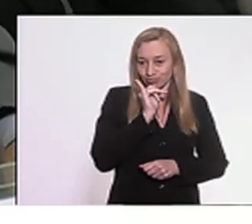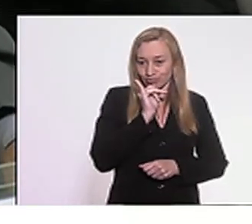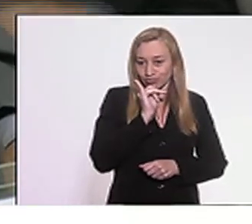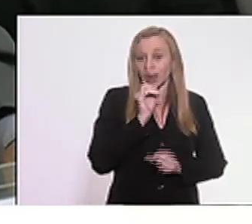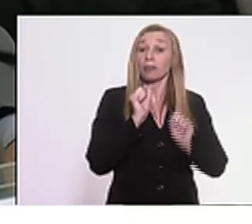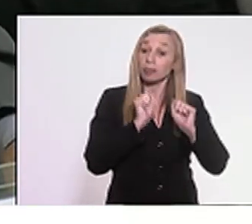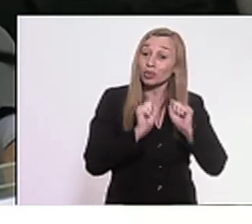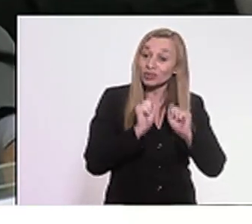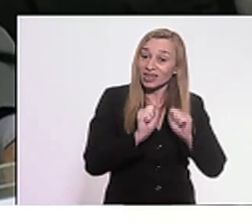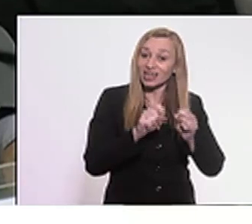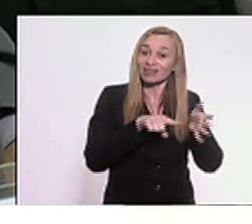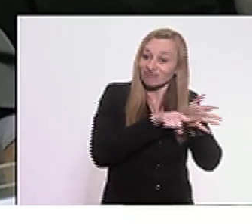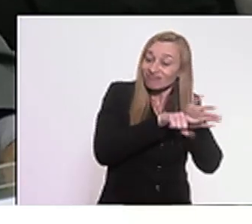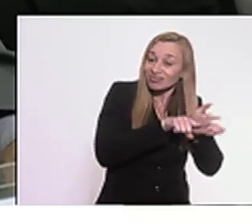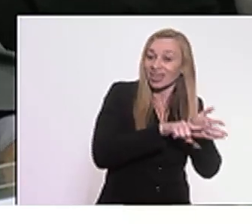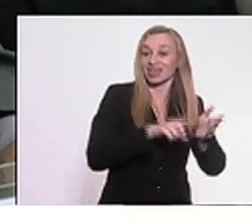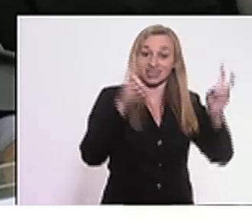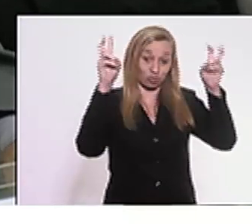assunto.